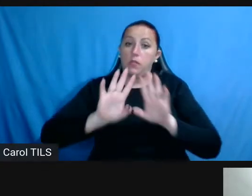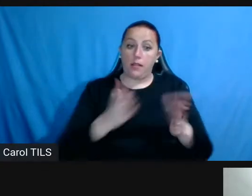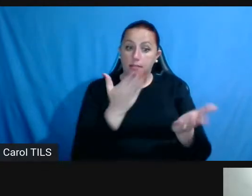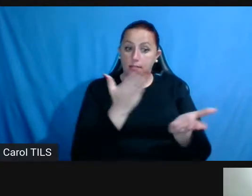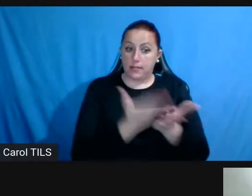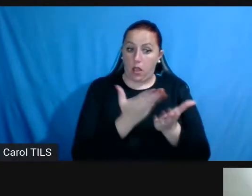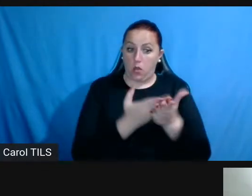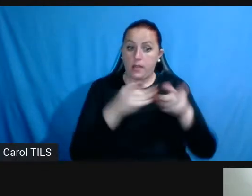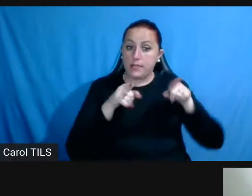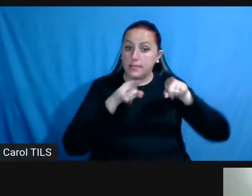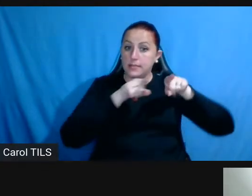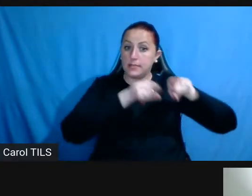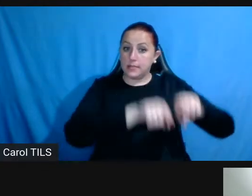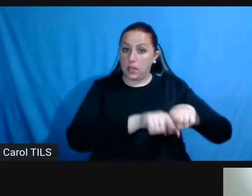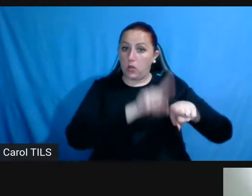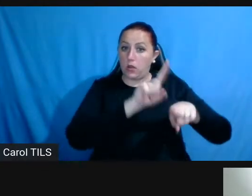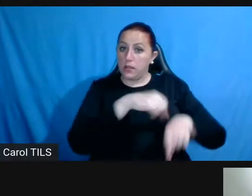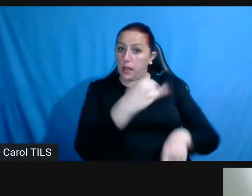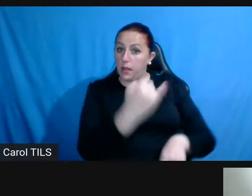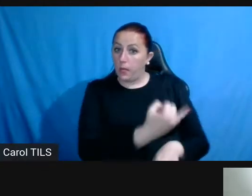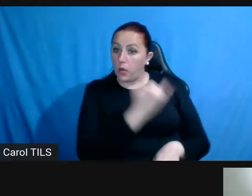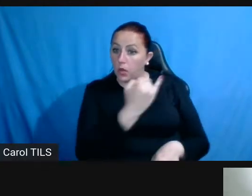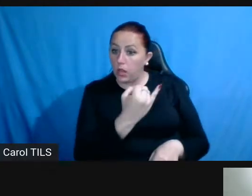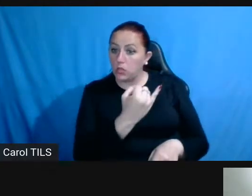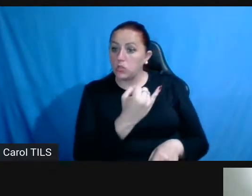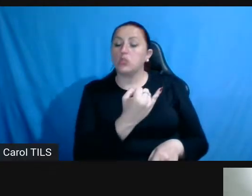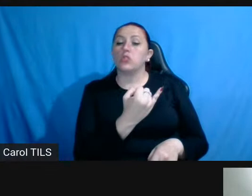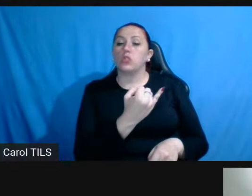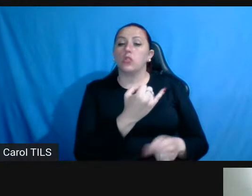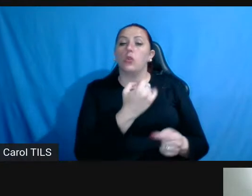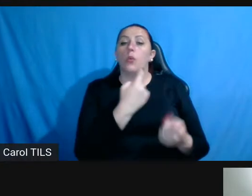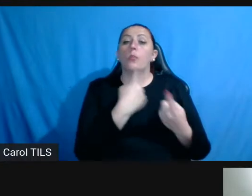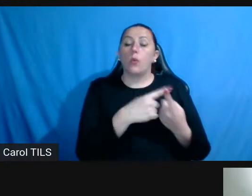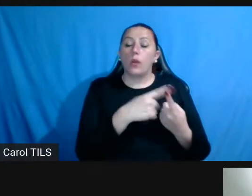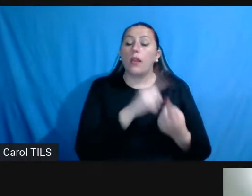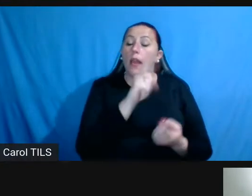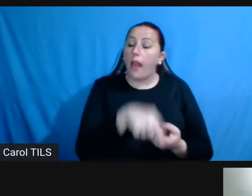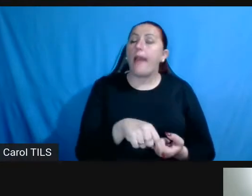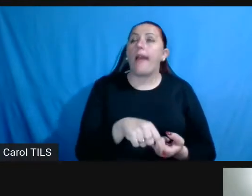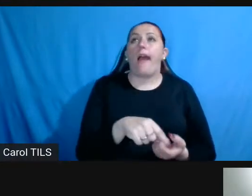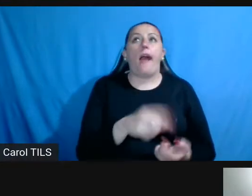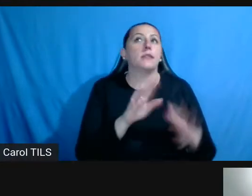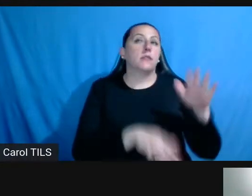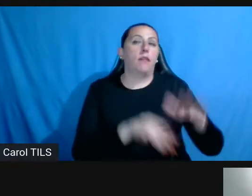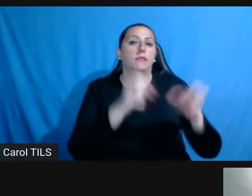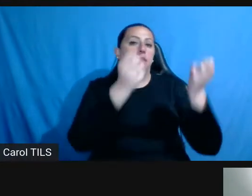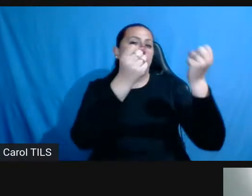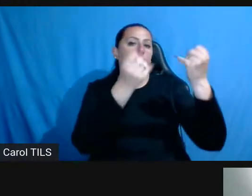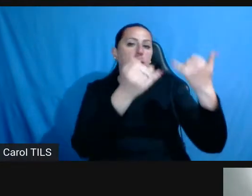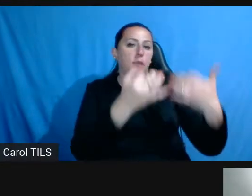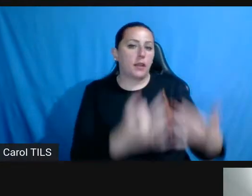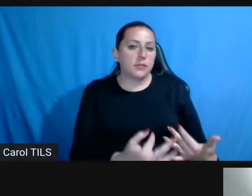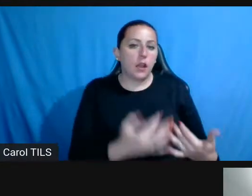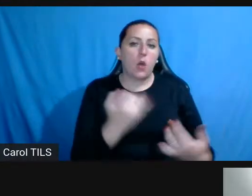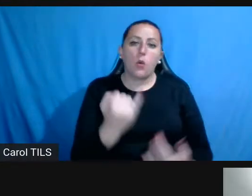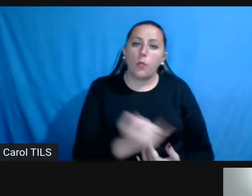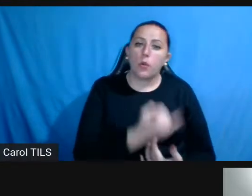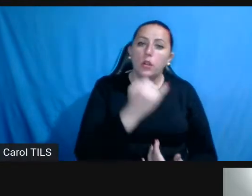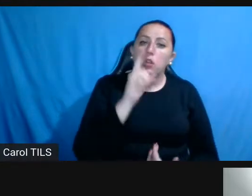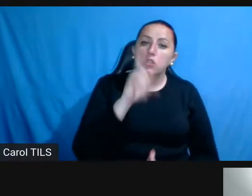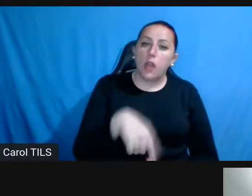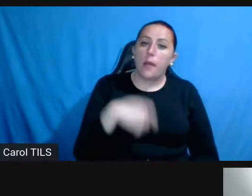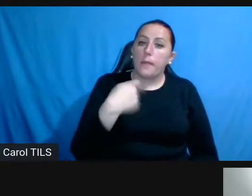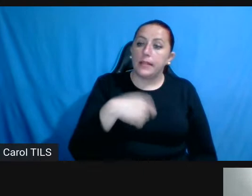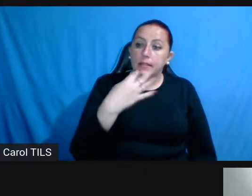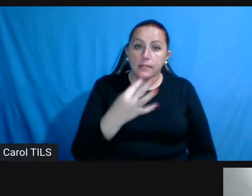é importante, olha, o professor marcou uma aula síncrona, porque é importante, às vezes, a explicação, é necessário que esteja junto.